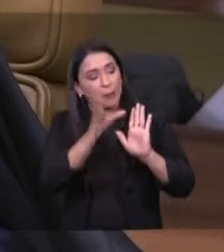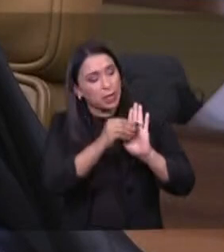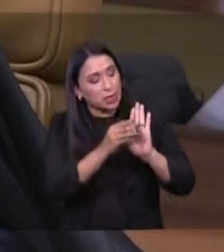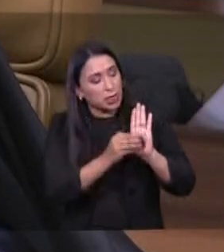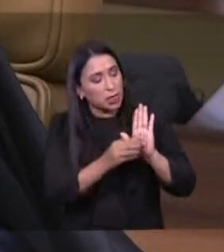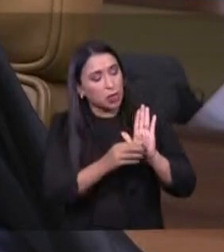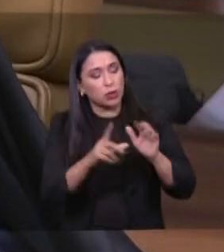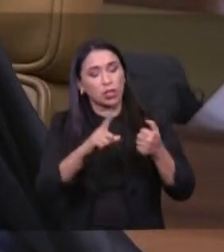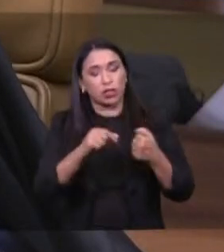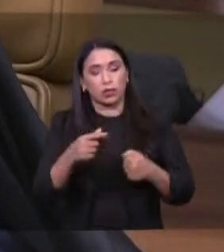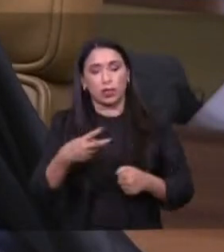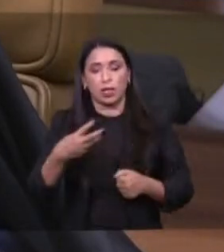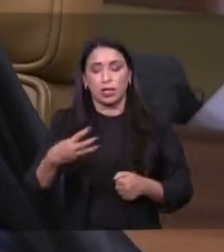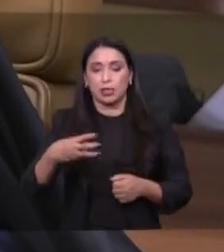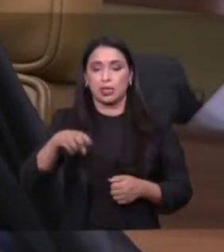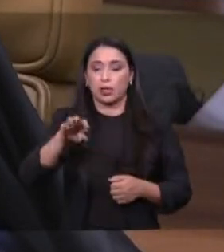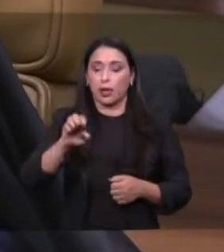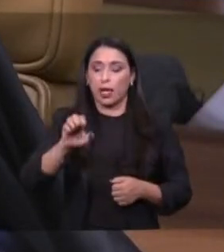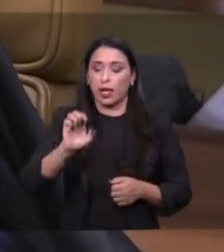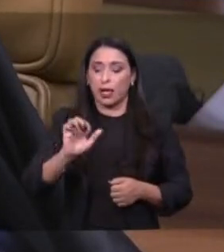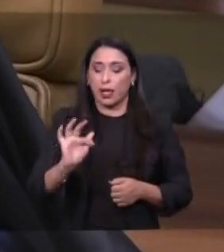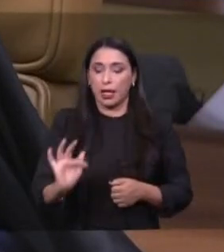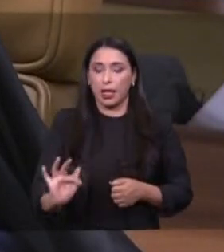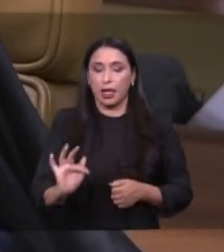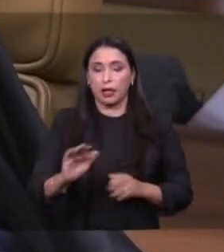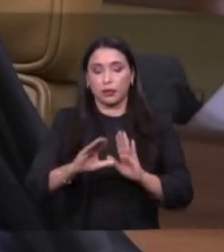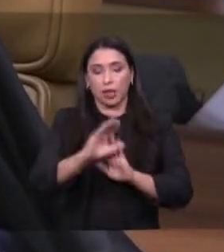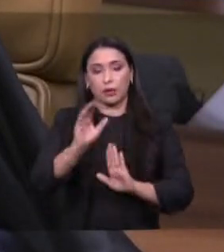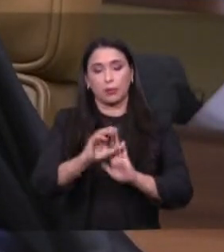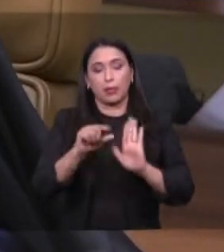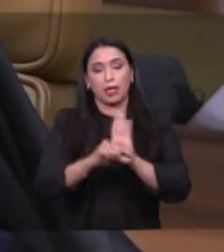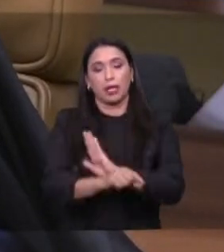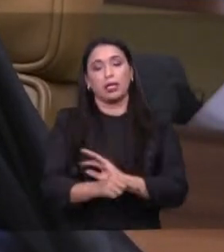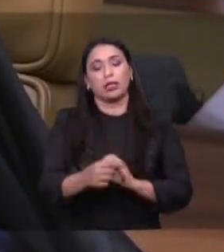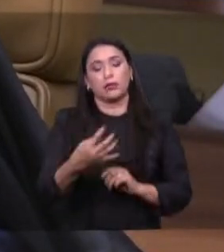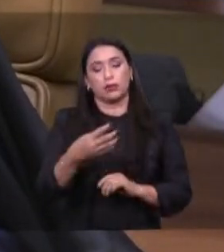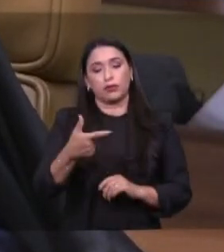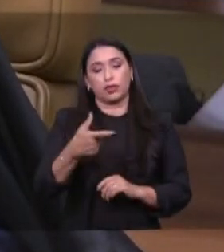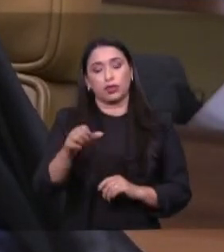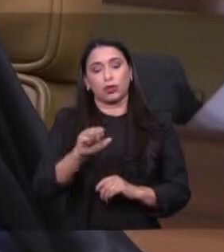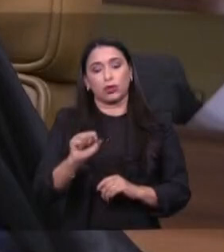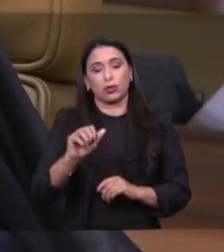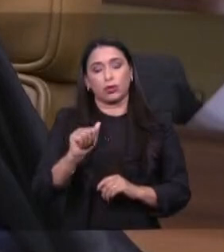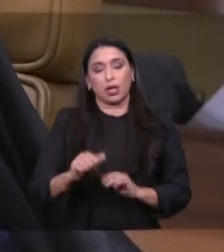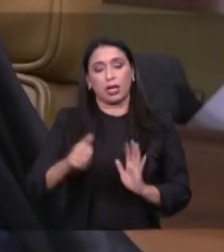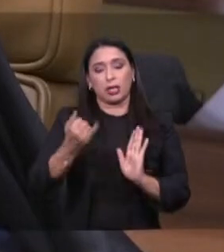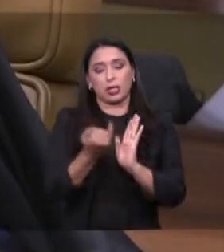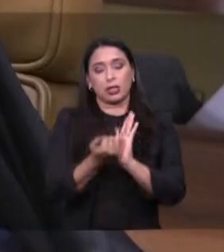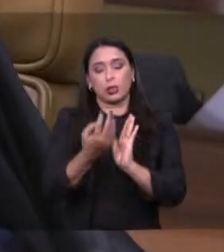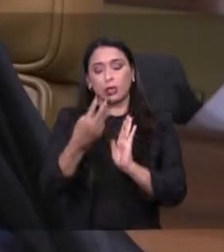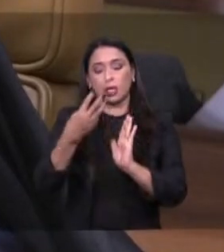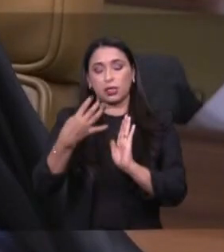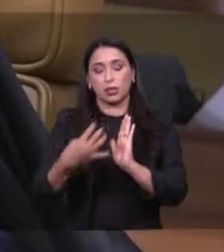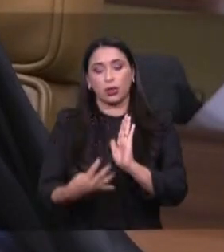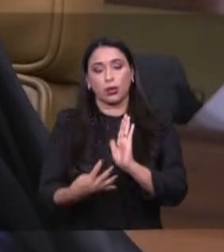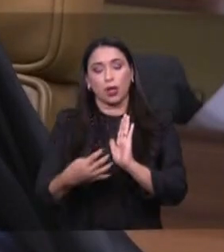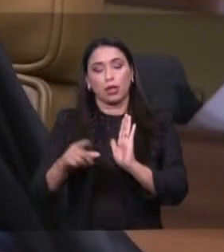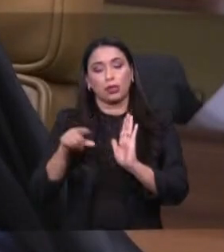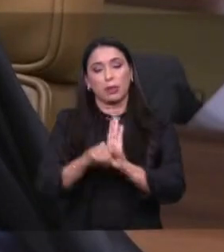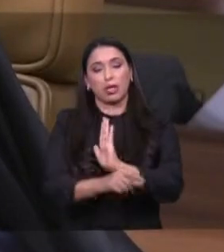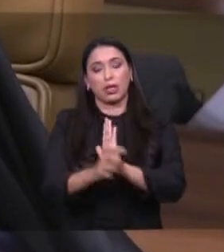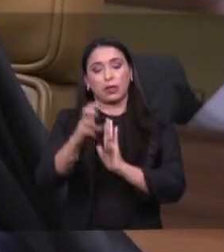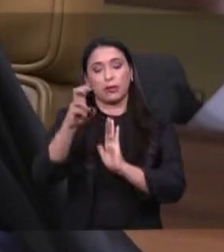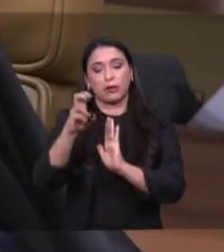constitucionalidade material dos artigos 3º E, 3º F, caput e parágrafo único, 28A, caput, incisos 3 e 4, e